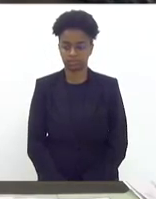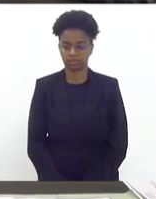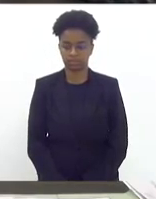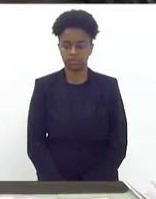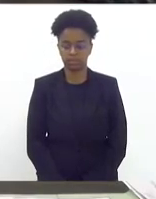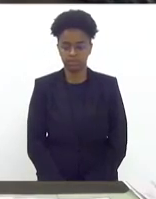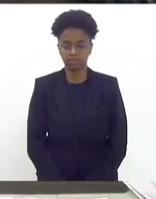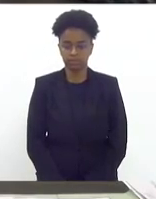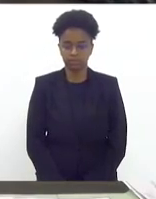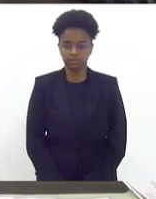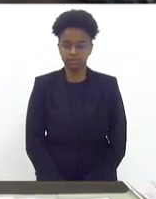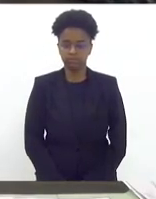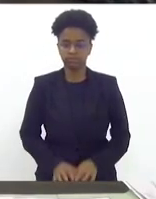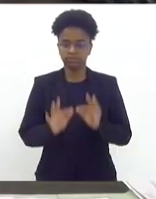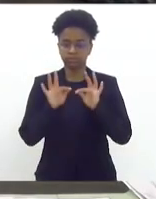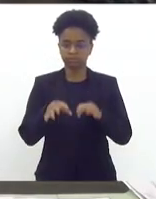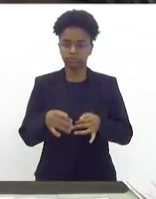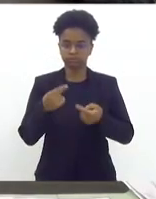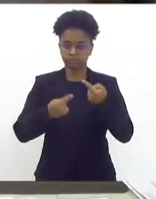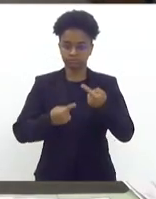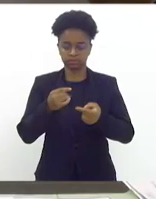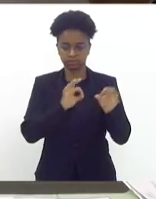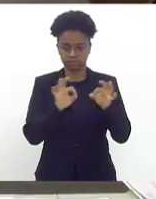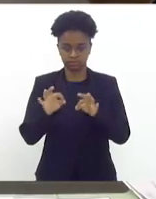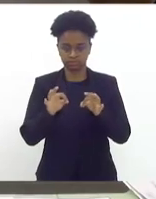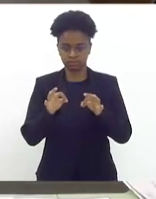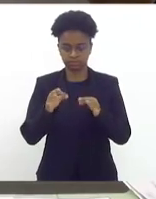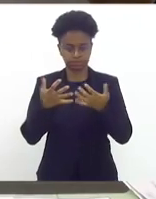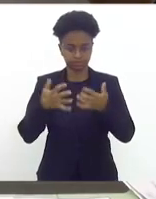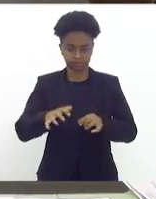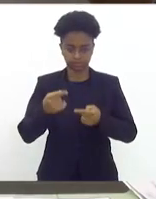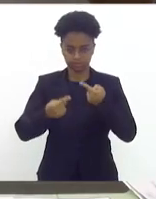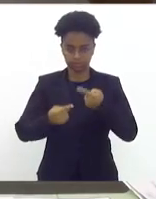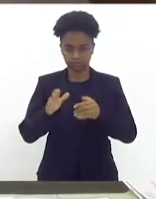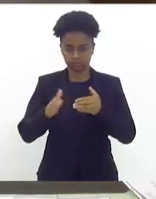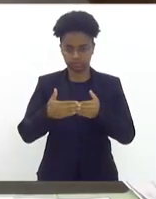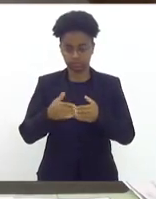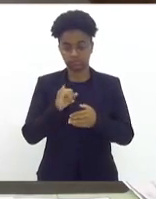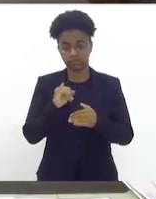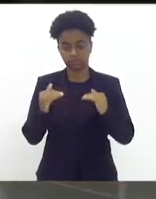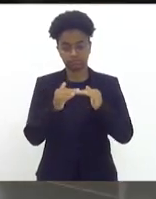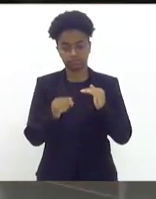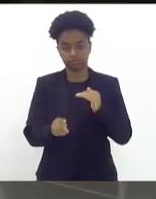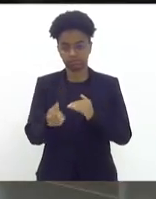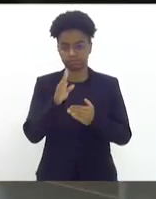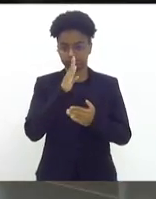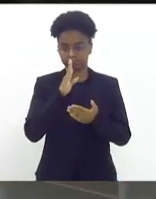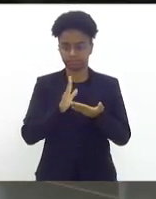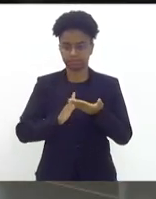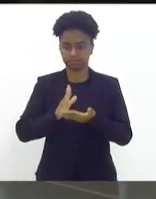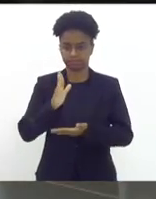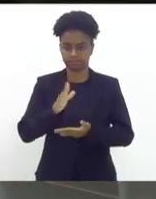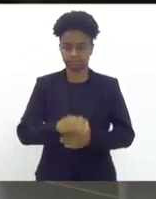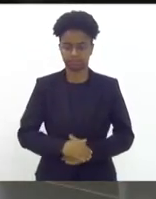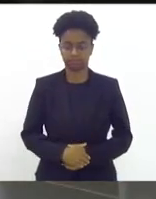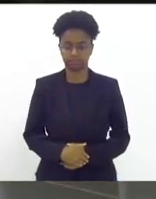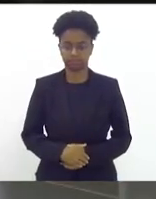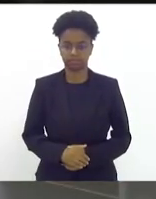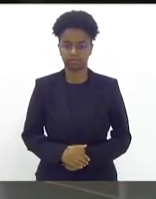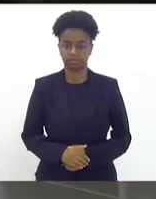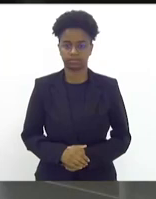Então, encerrada a discussão, não havendo que queira discutir, encerrada a discussão, senhores que aprovam, permaneçam como estão,